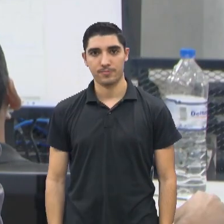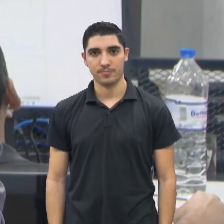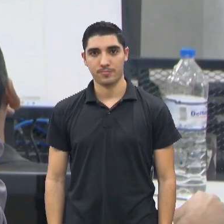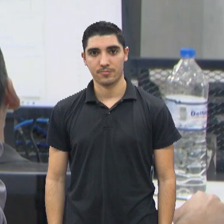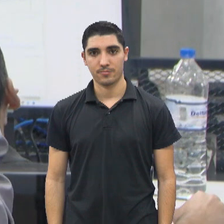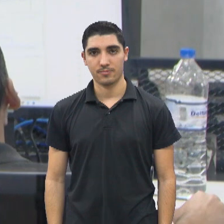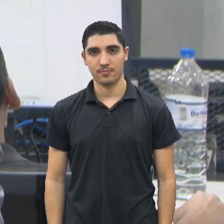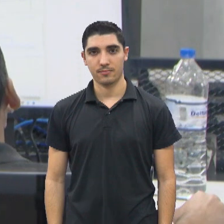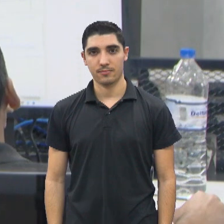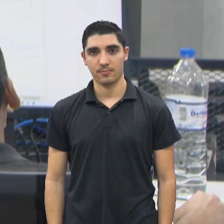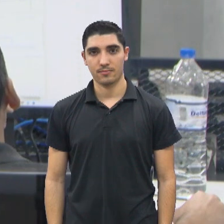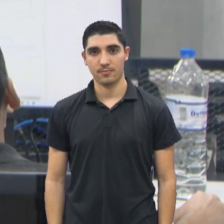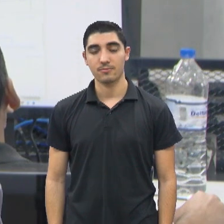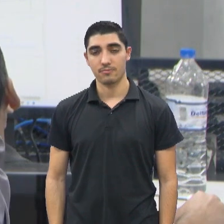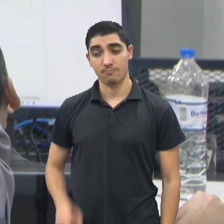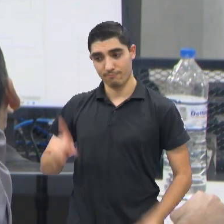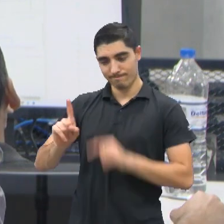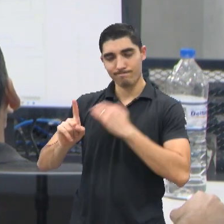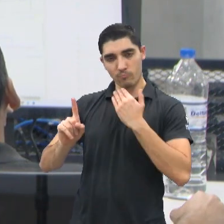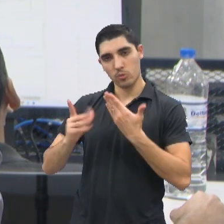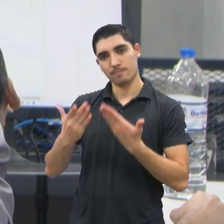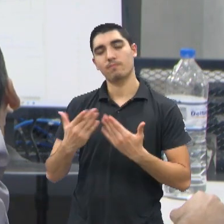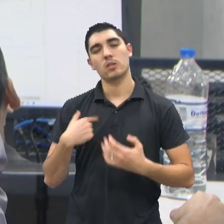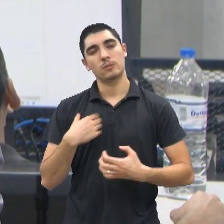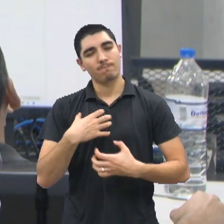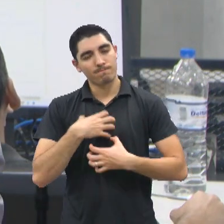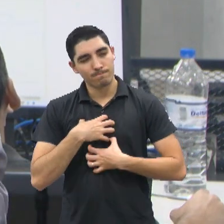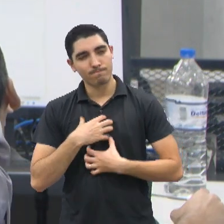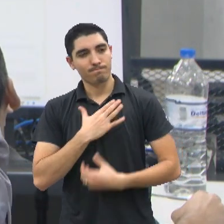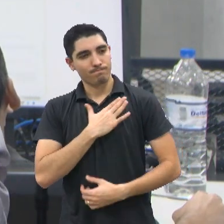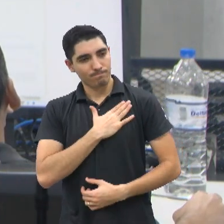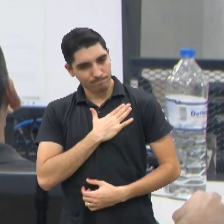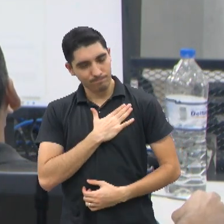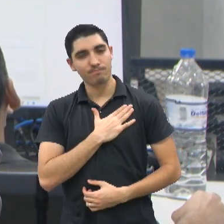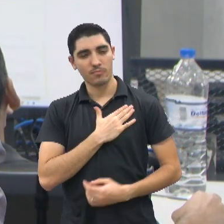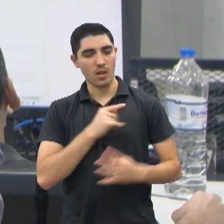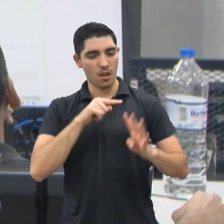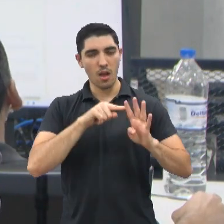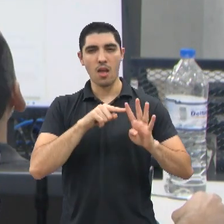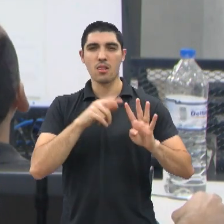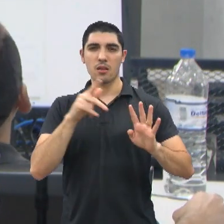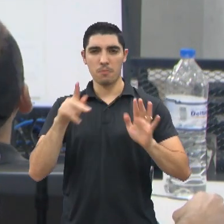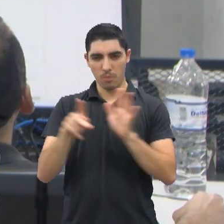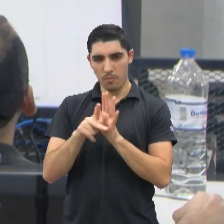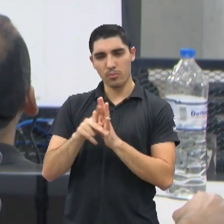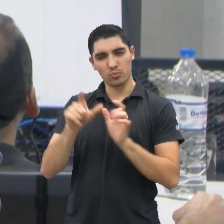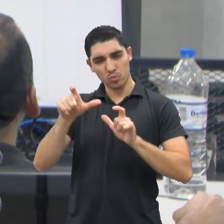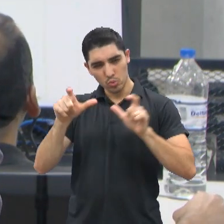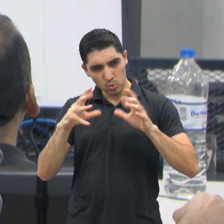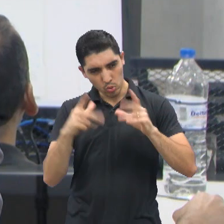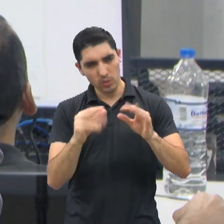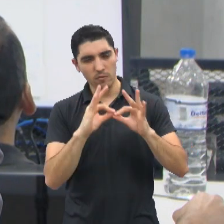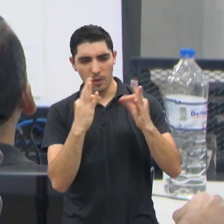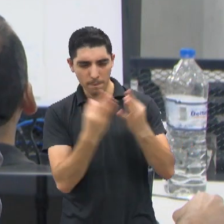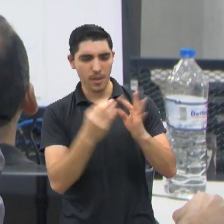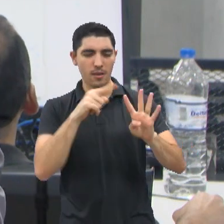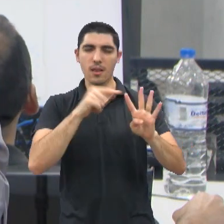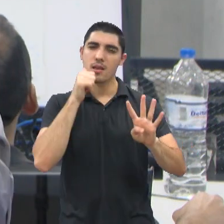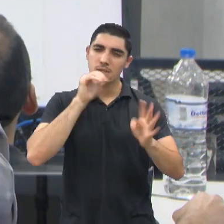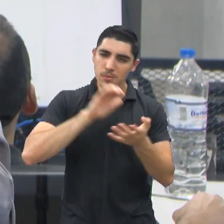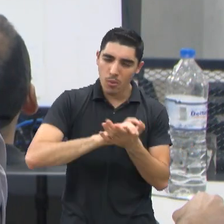filhos nossos sentimentos Aos familiares amigos e torcedores do São José nesse momento